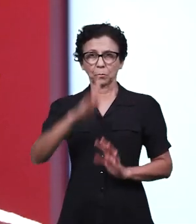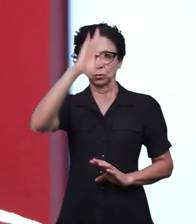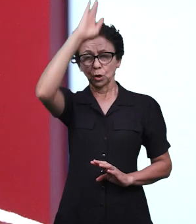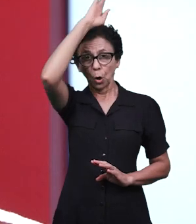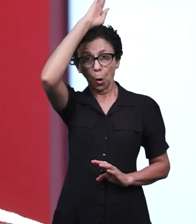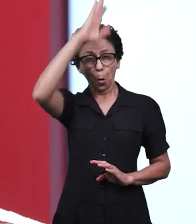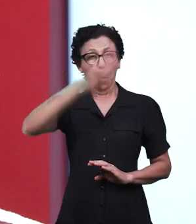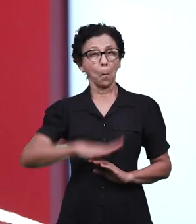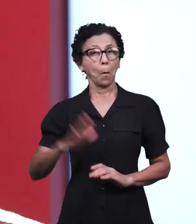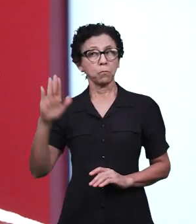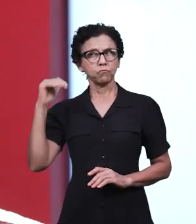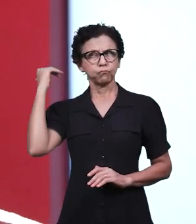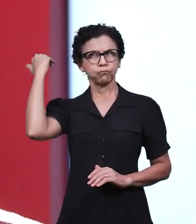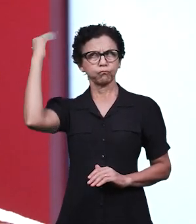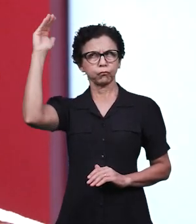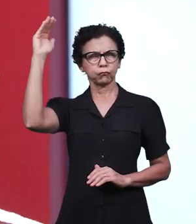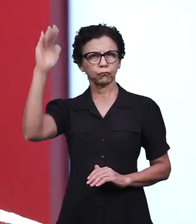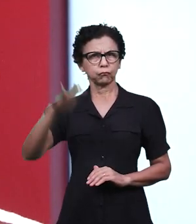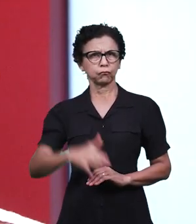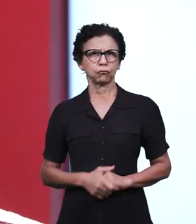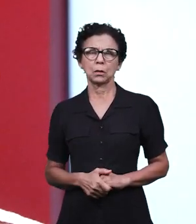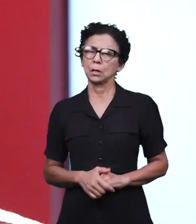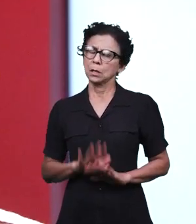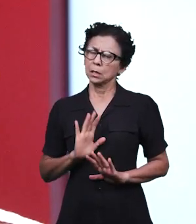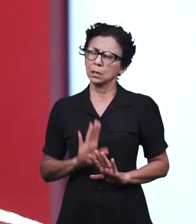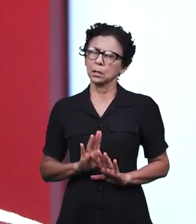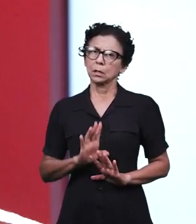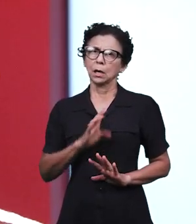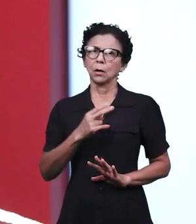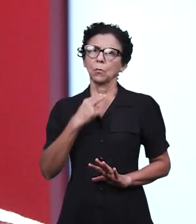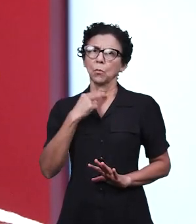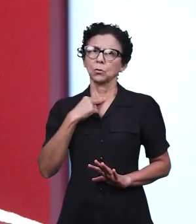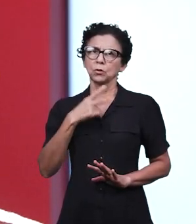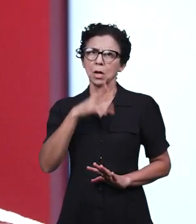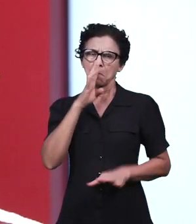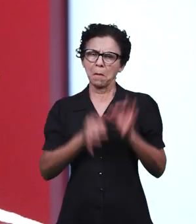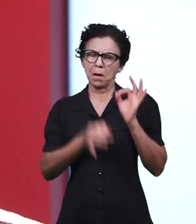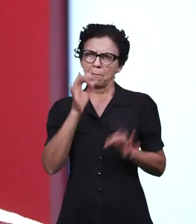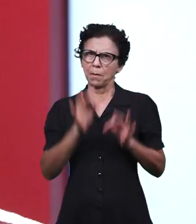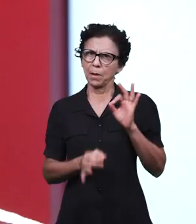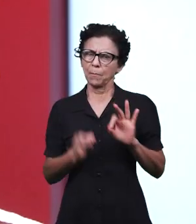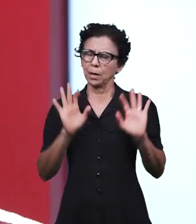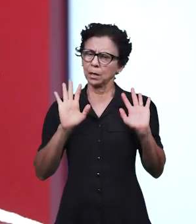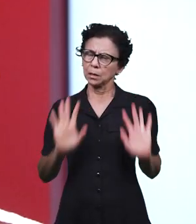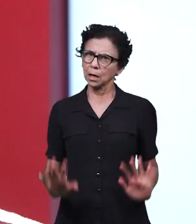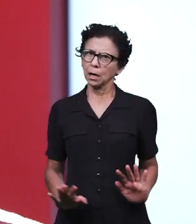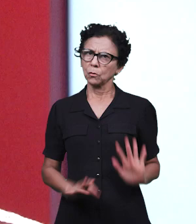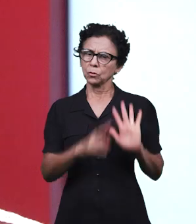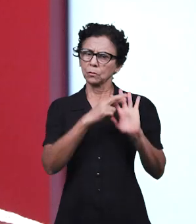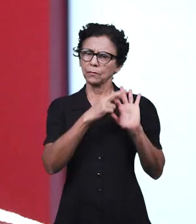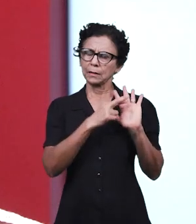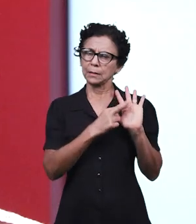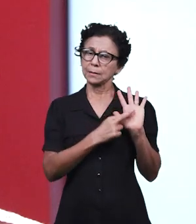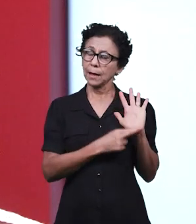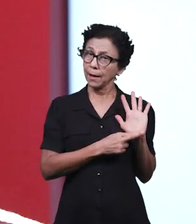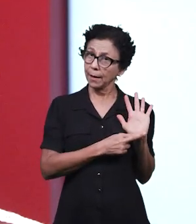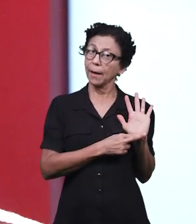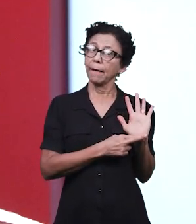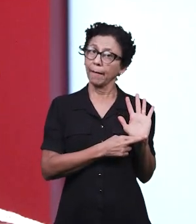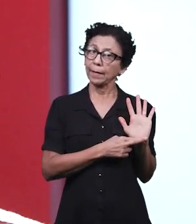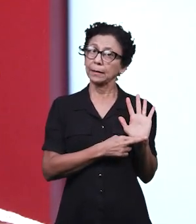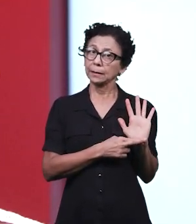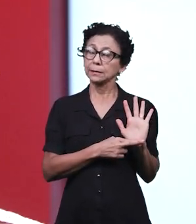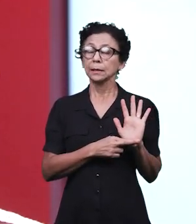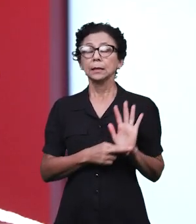o julgamento tinha que ter presente os seus acusadores, ele tinha direito de defesa e ainda, se ele não ficasse satisfeito